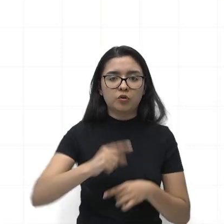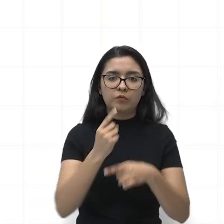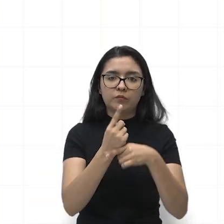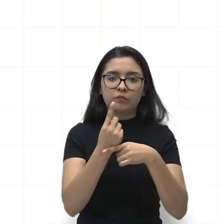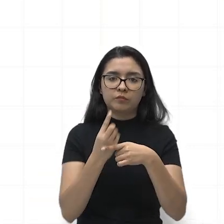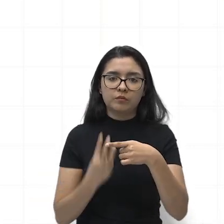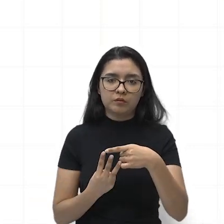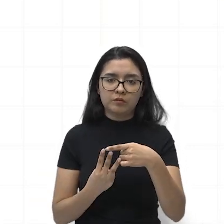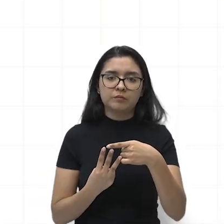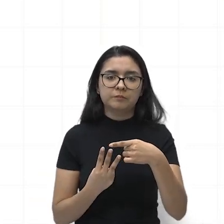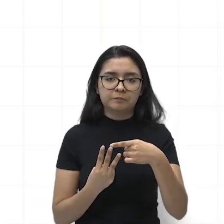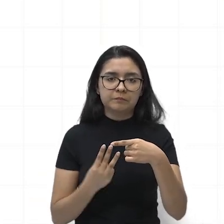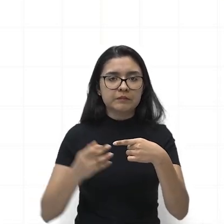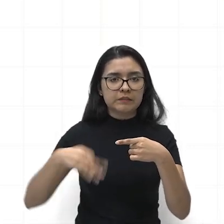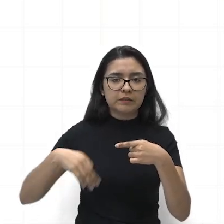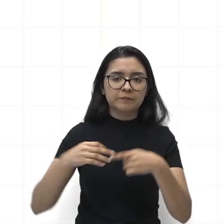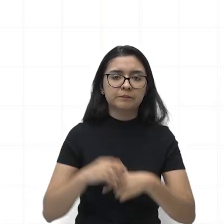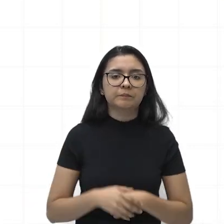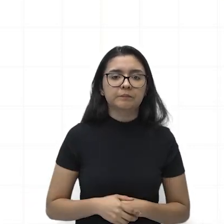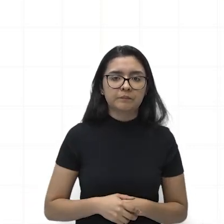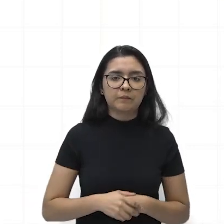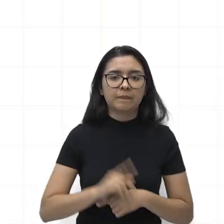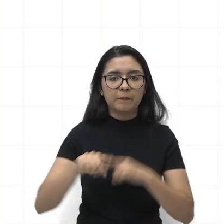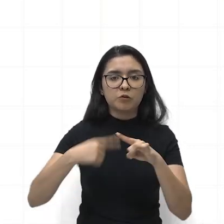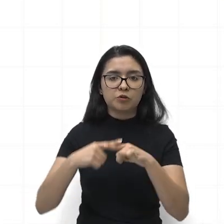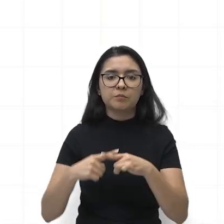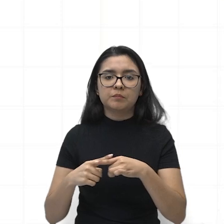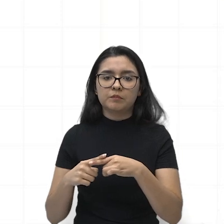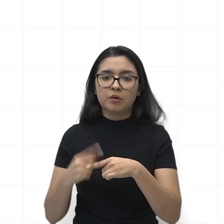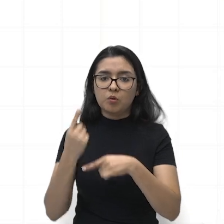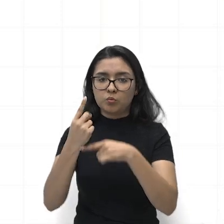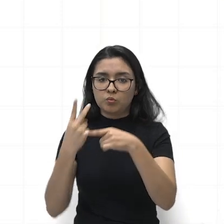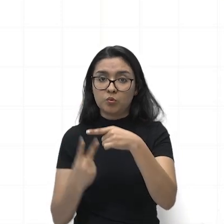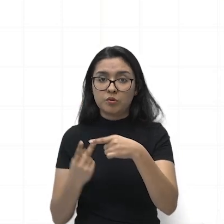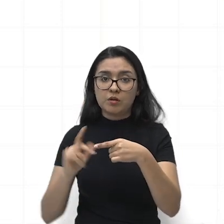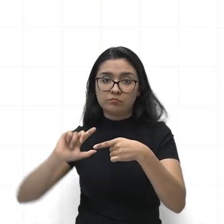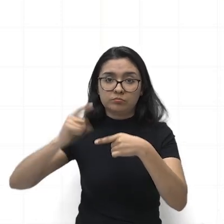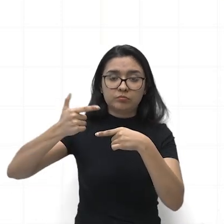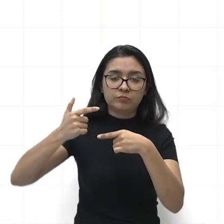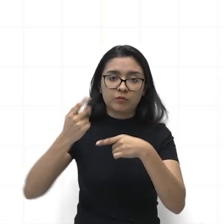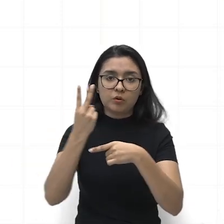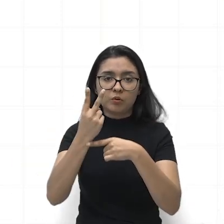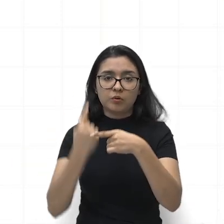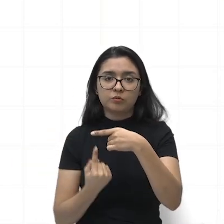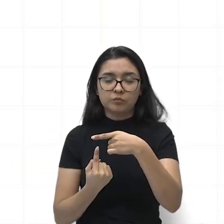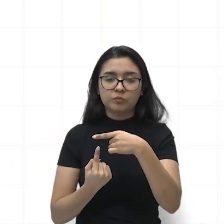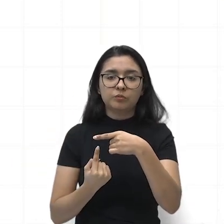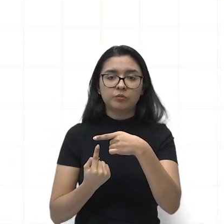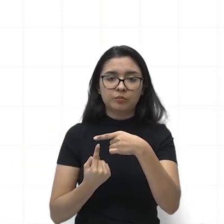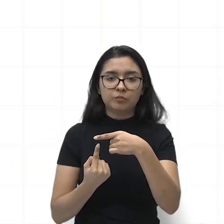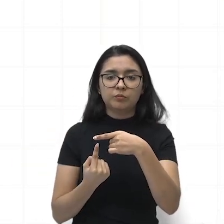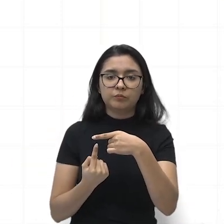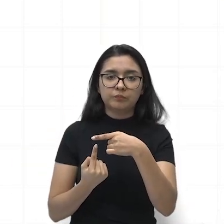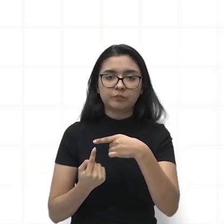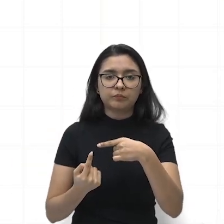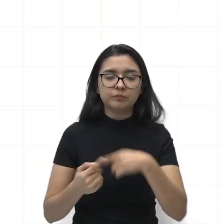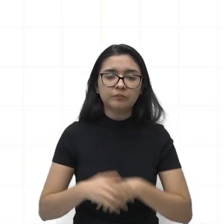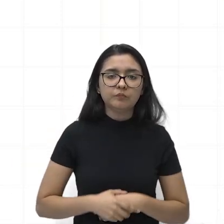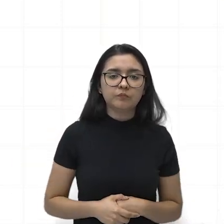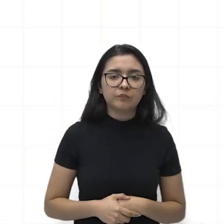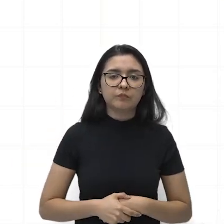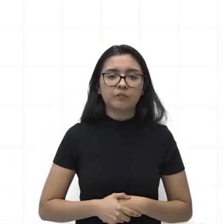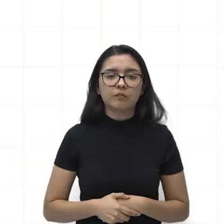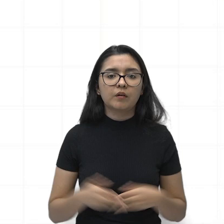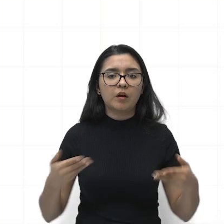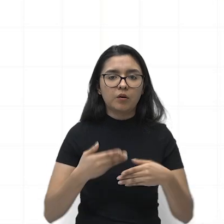primeira fração, certo? Multiplique pelo inverso. 1 sobre 2, pessoal, o inverso é 2 sobre 1.